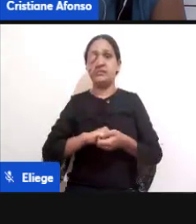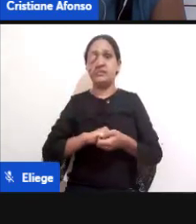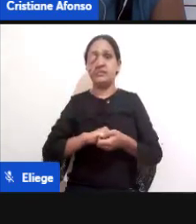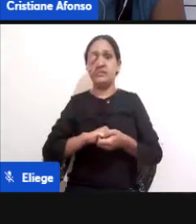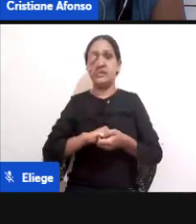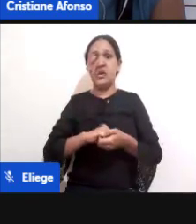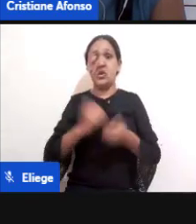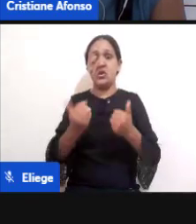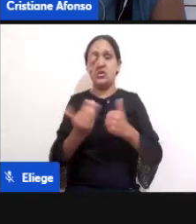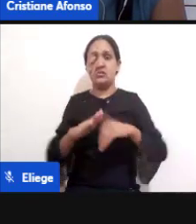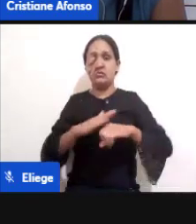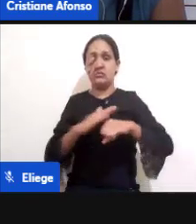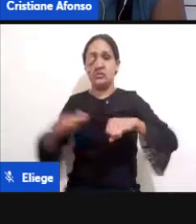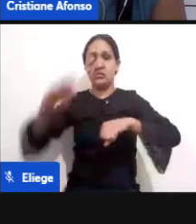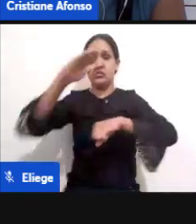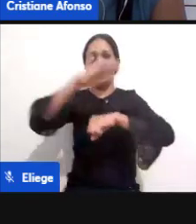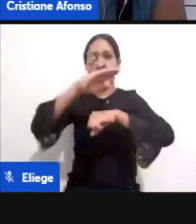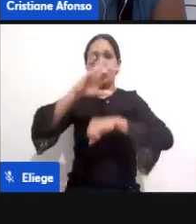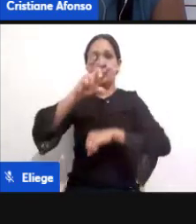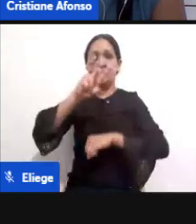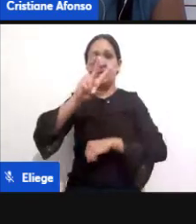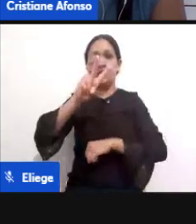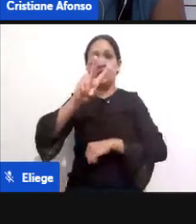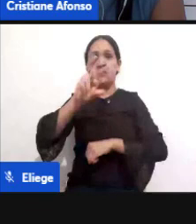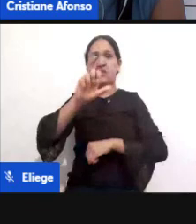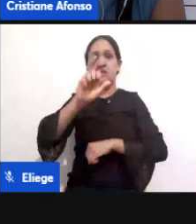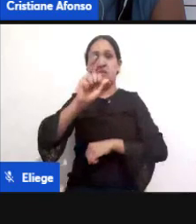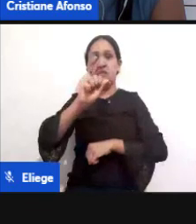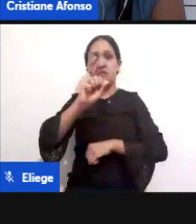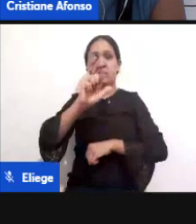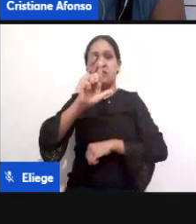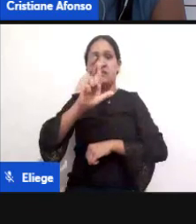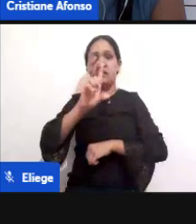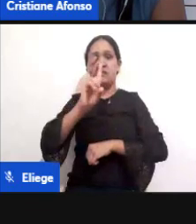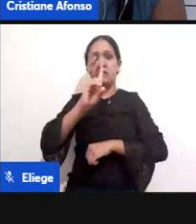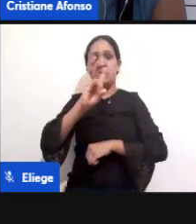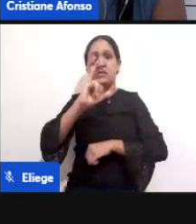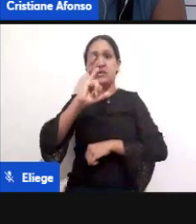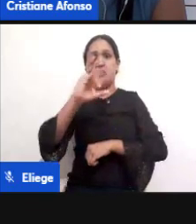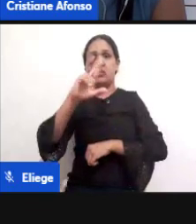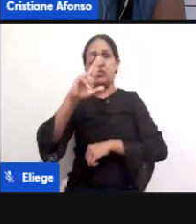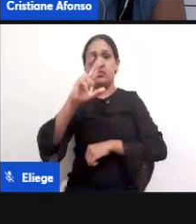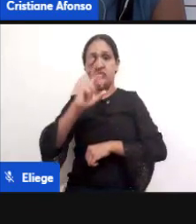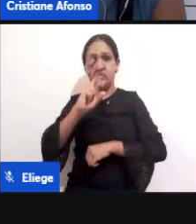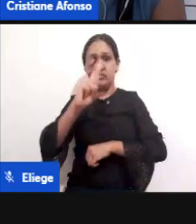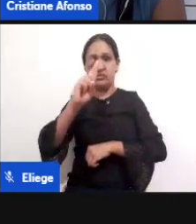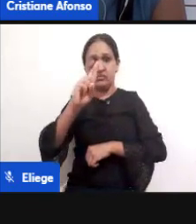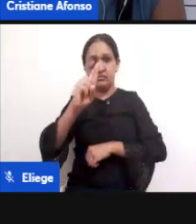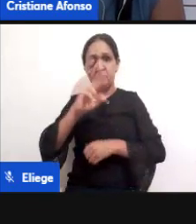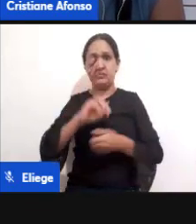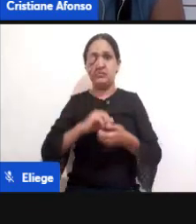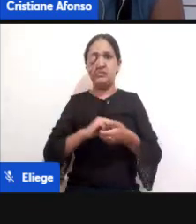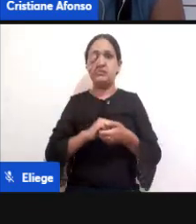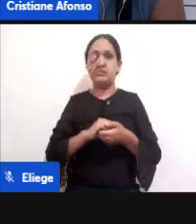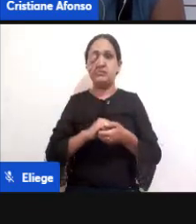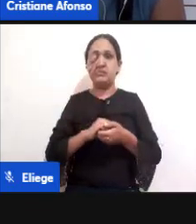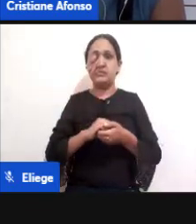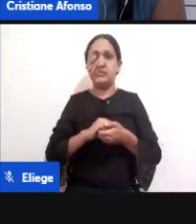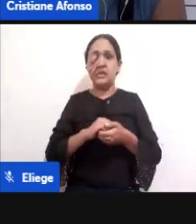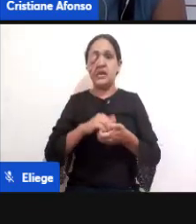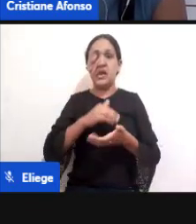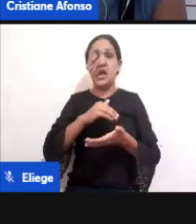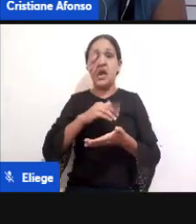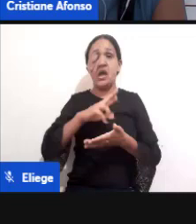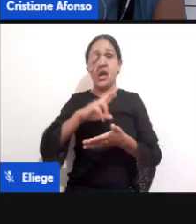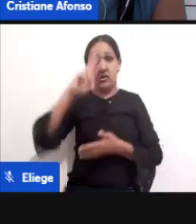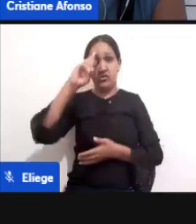nosso superintendente de Gestão das Políticas Educacionais, Valdir Leonel, a gerente de